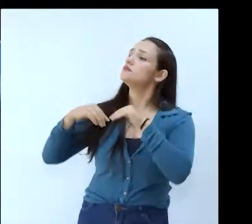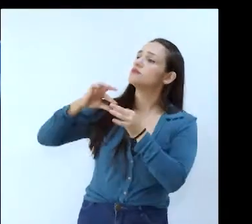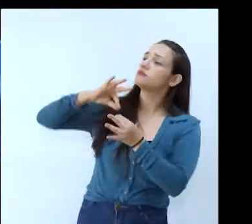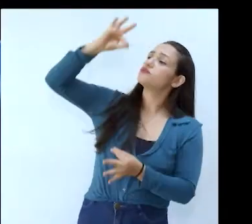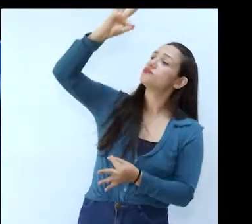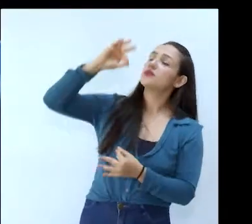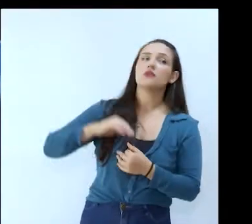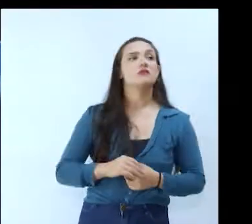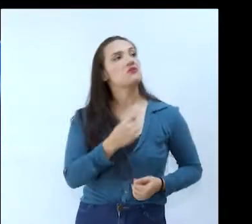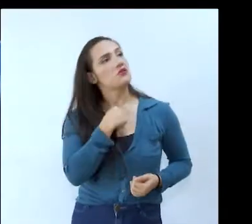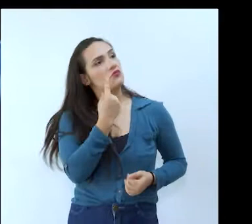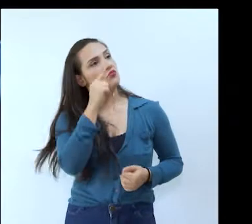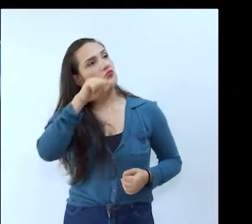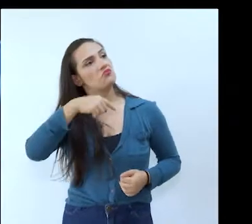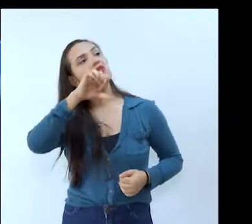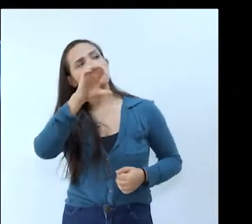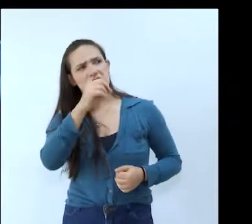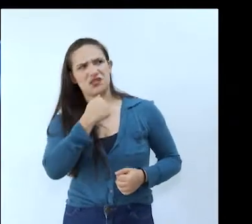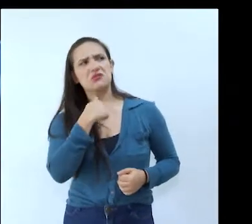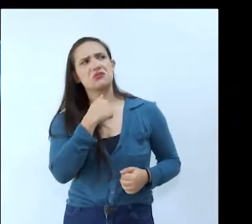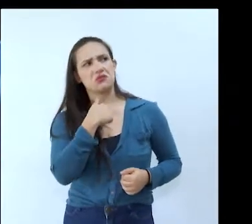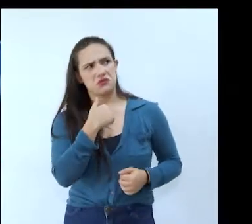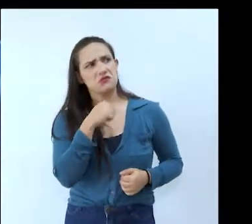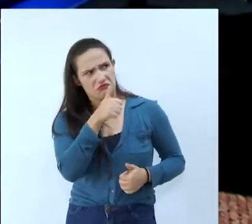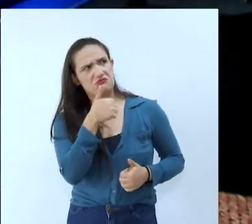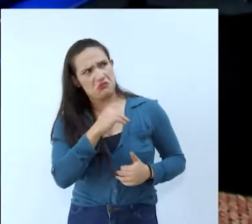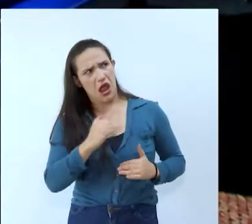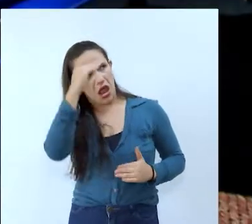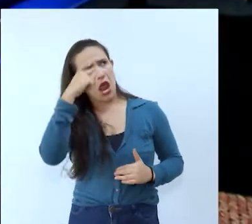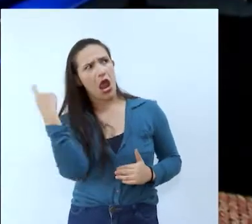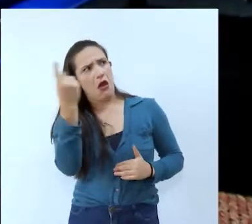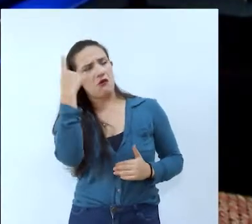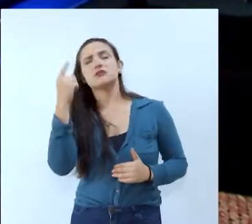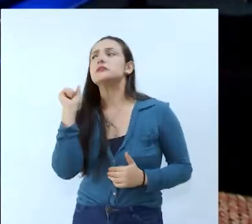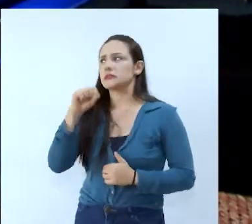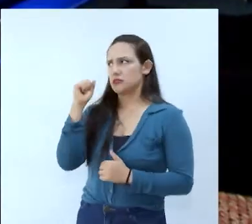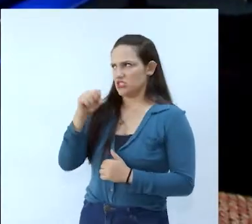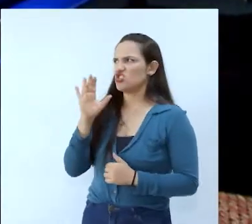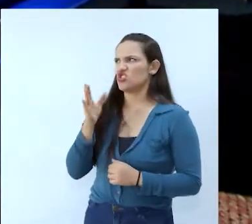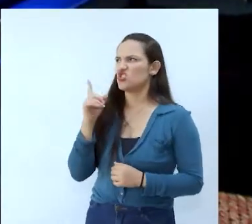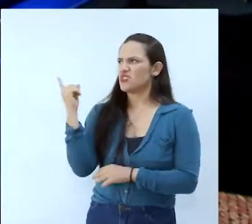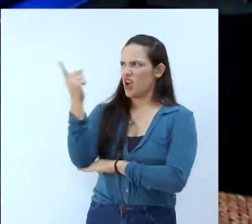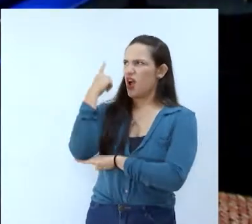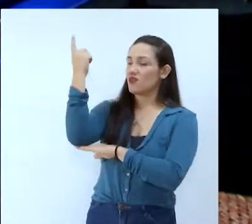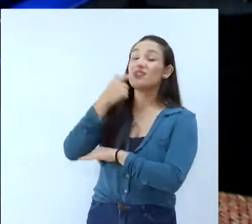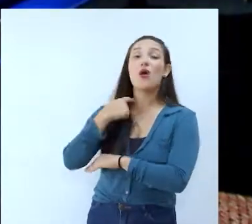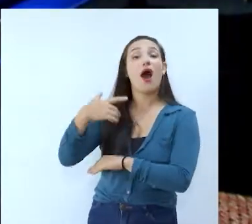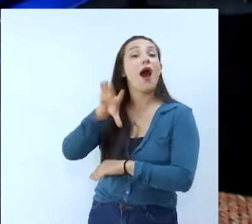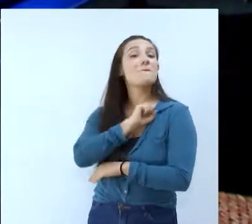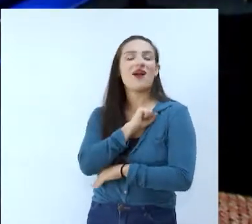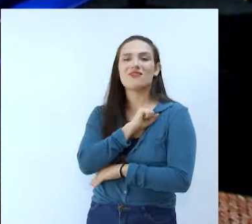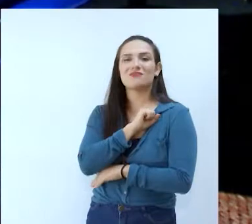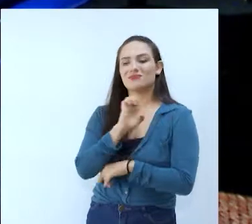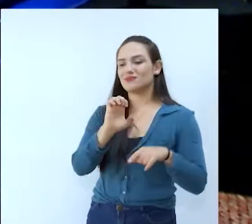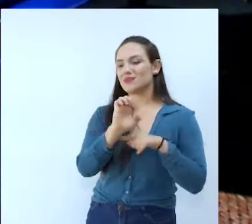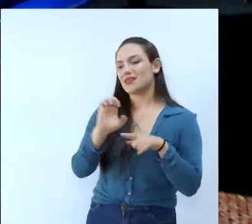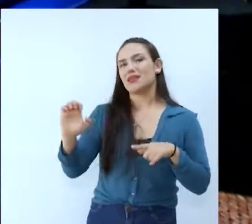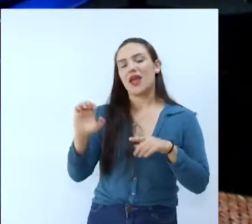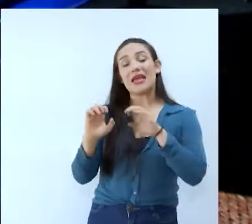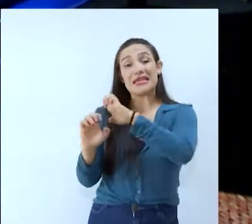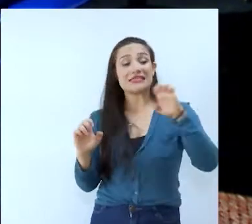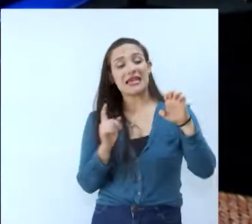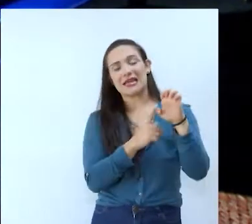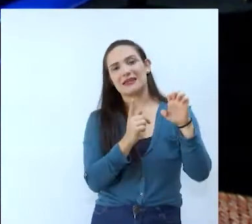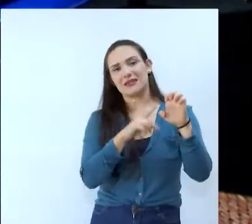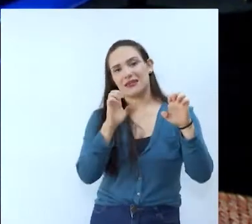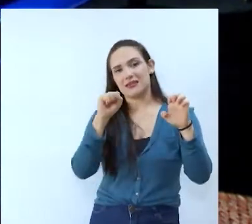ser zagueiro. Lateral esquerdo, não. Zagueiro, a tua posição. Aí você começou no Operário. Aí comecei no Operário,